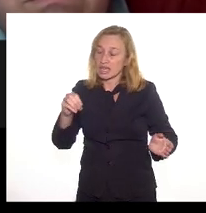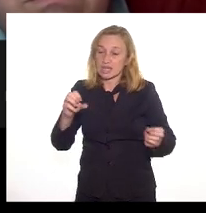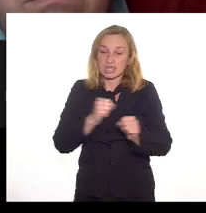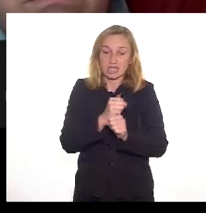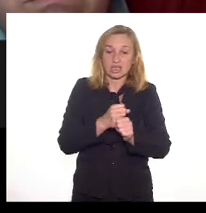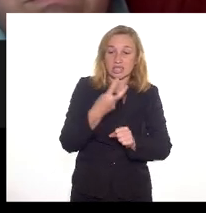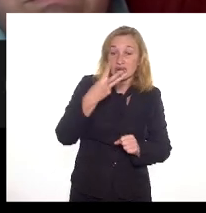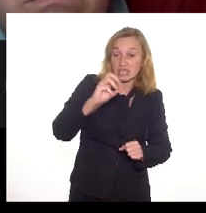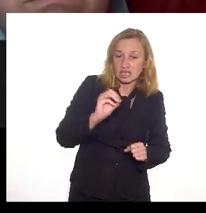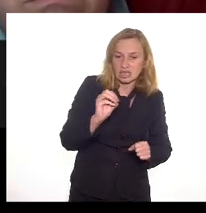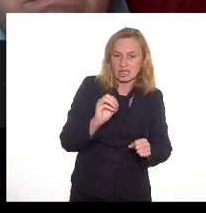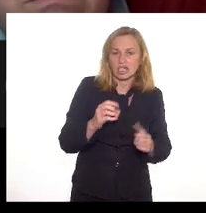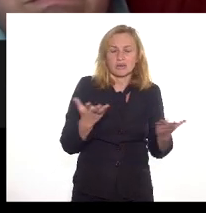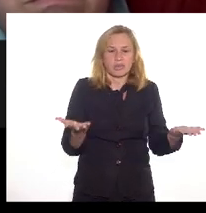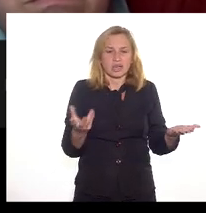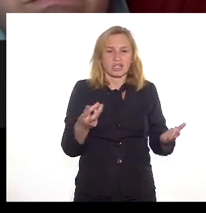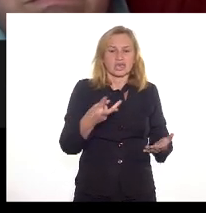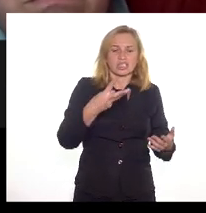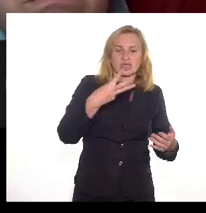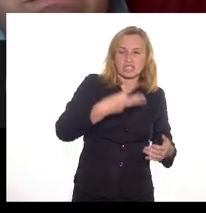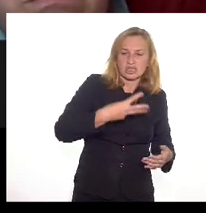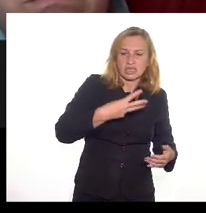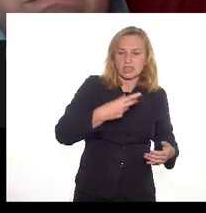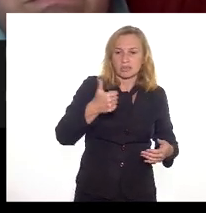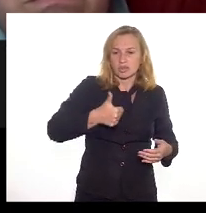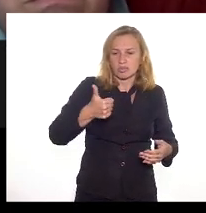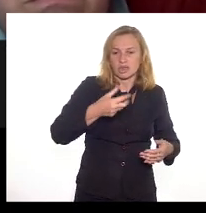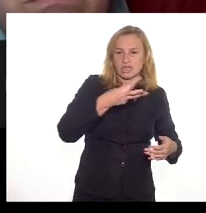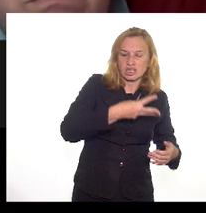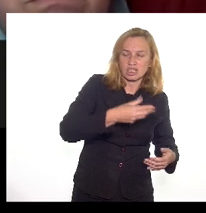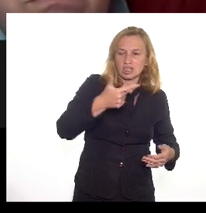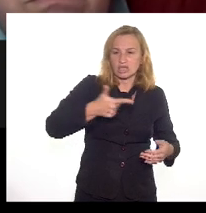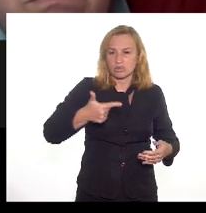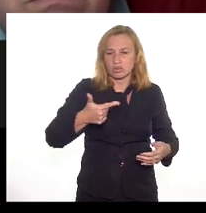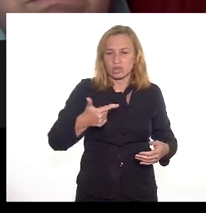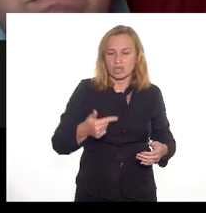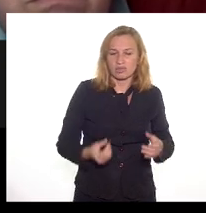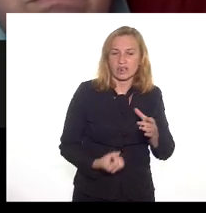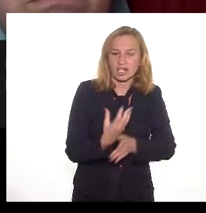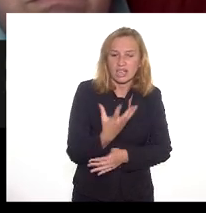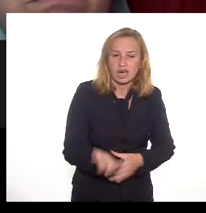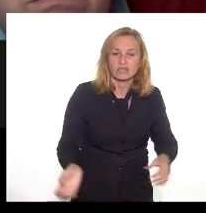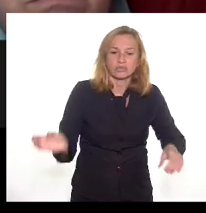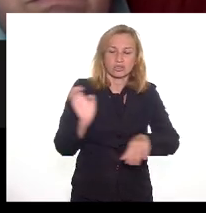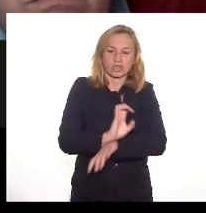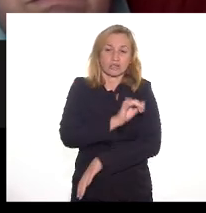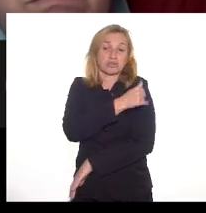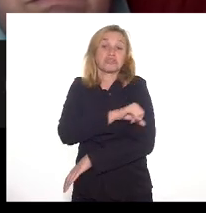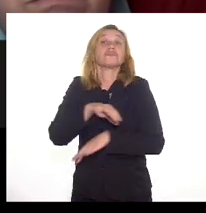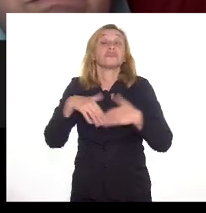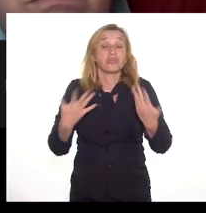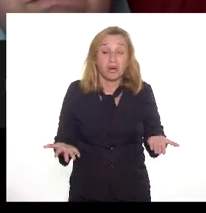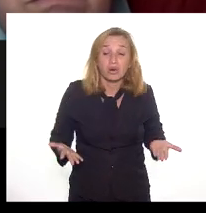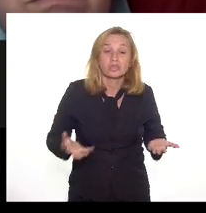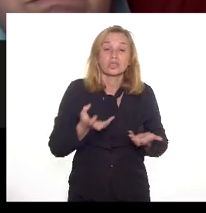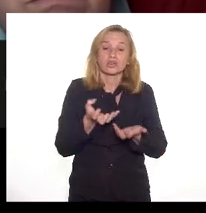31ª, a 32ª que nós vamos botar no estado do Rio de Janeiro? Né? Então, eu queria dividir com vocês essa